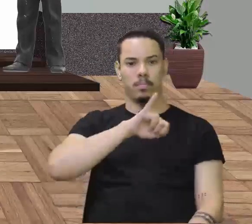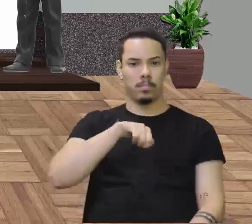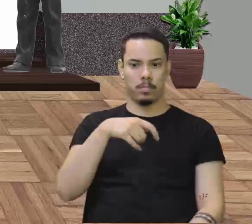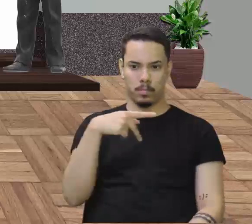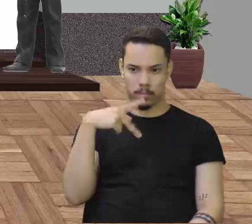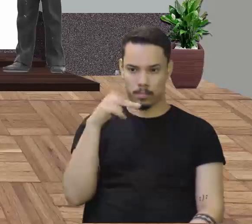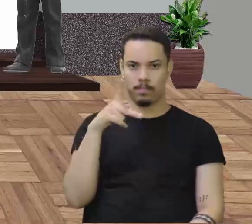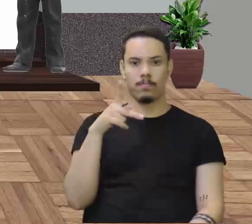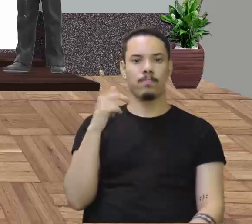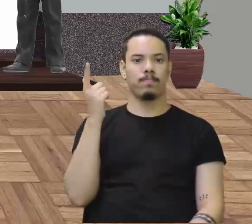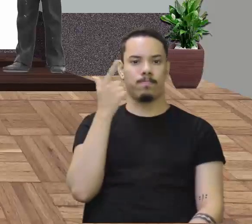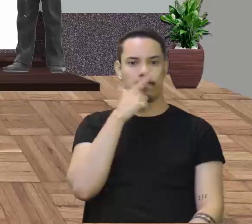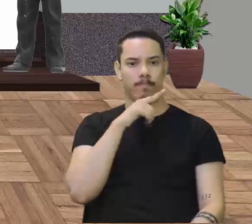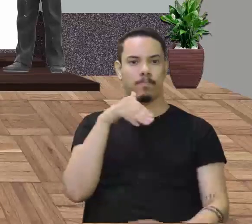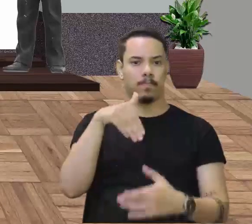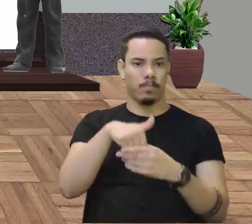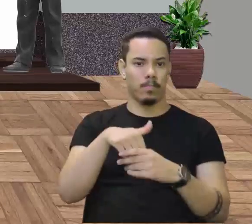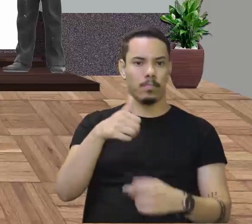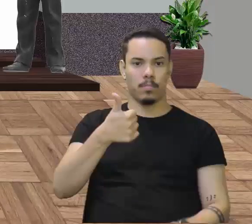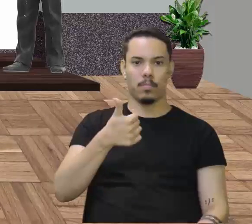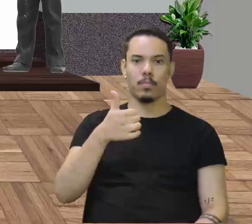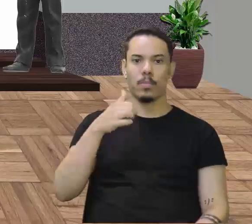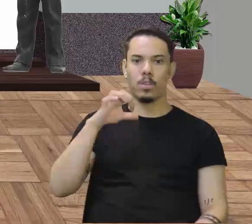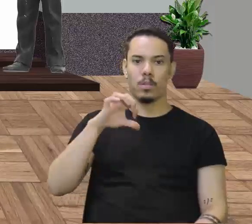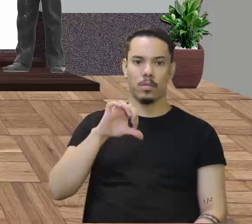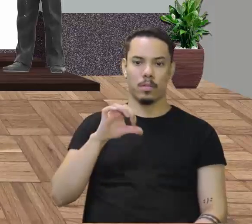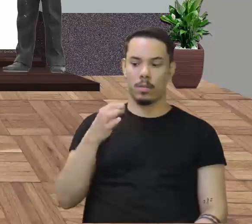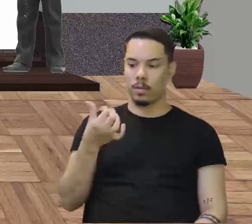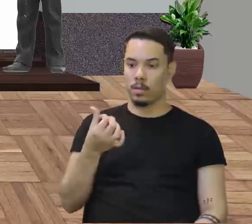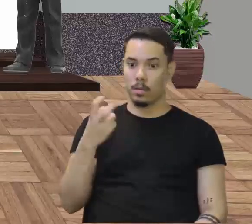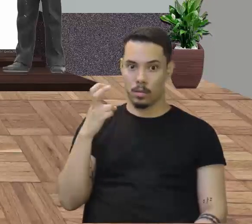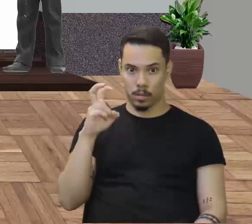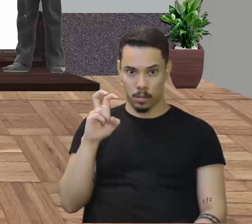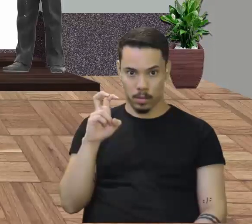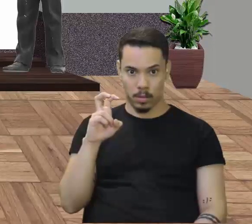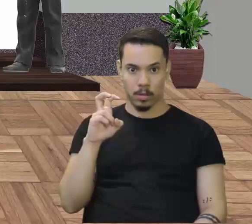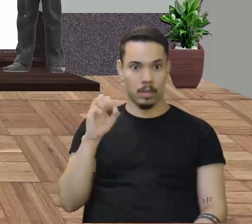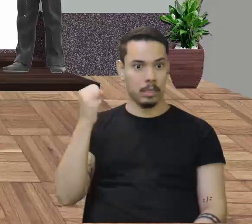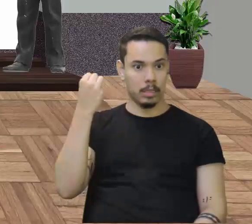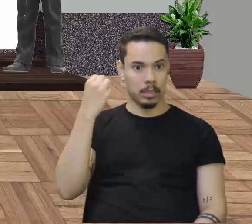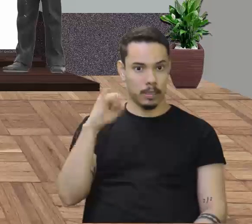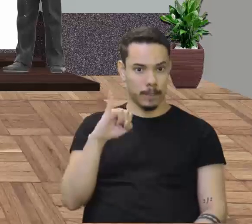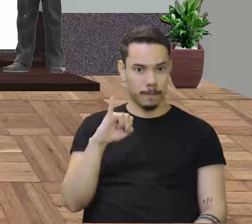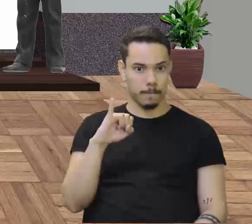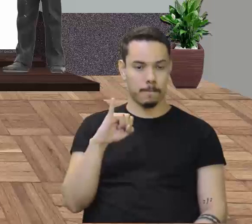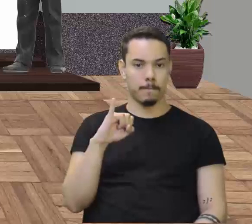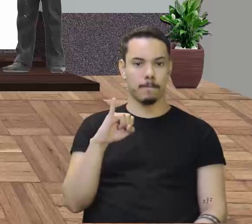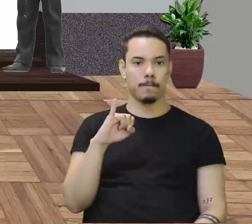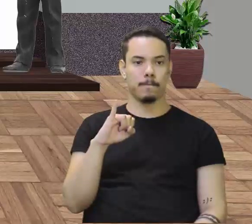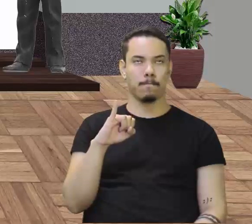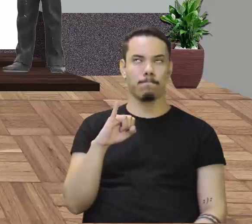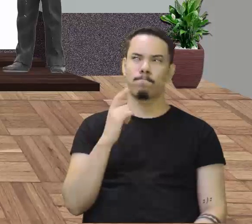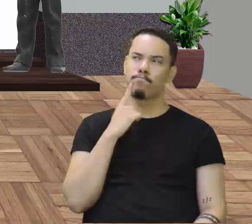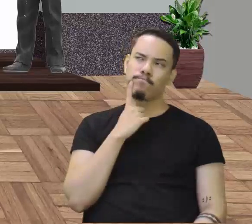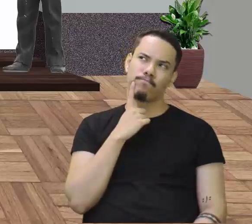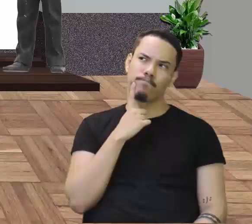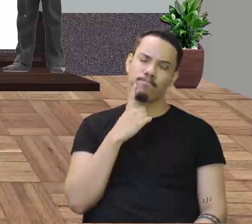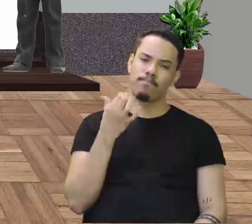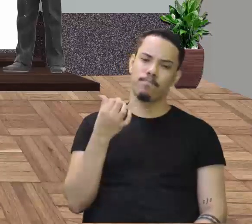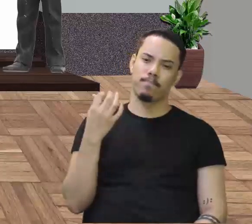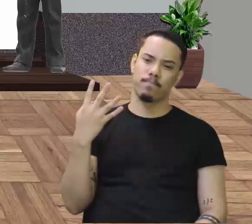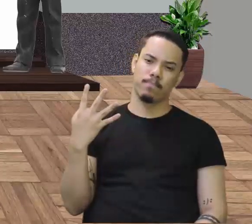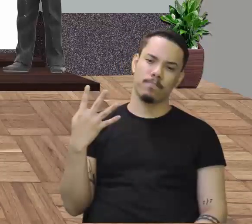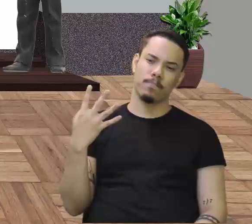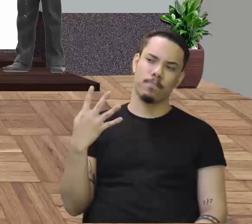eleito em 1965, que seria a eleição, se não for 64,